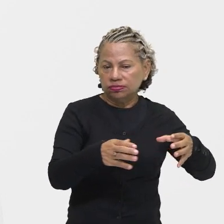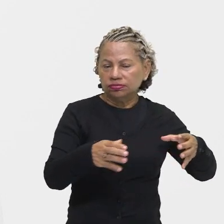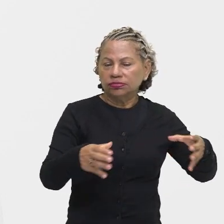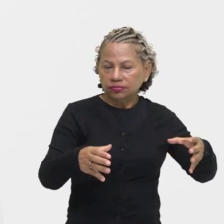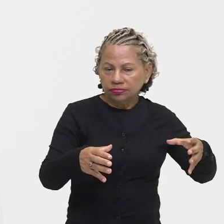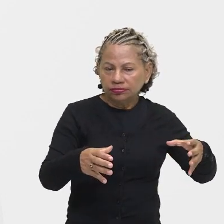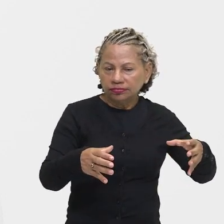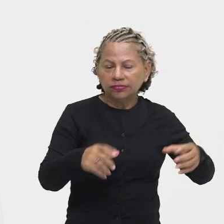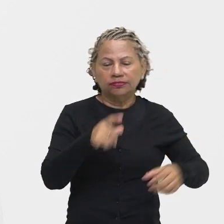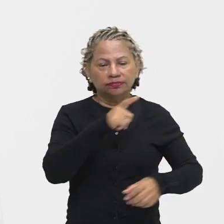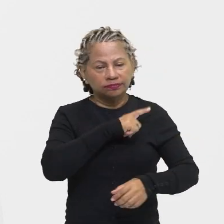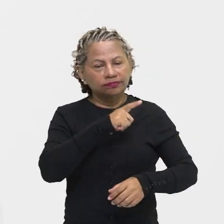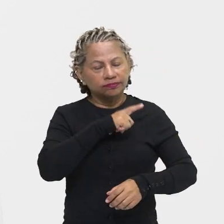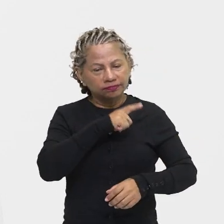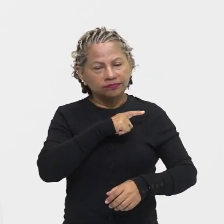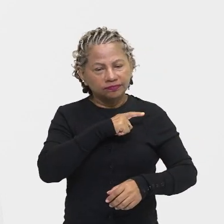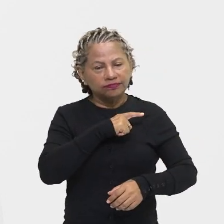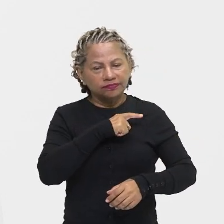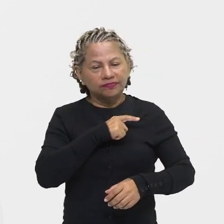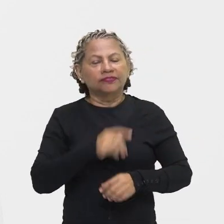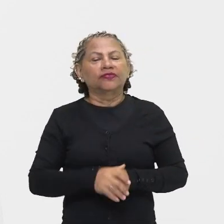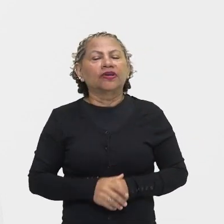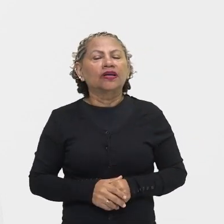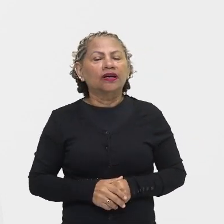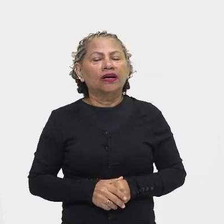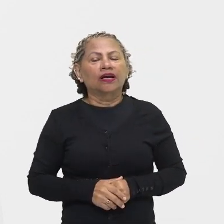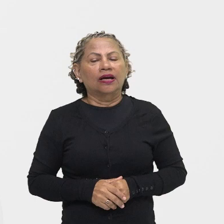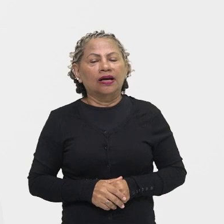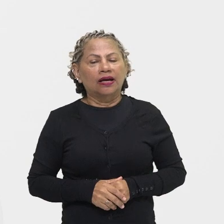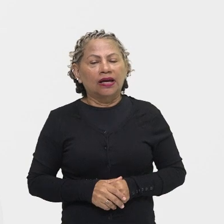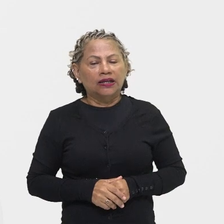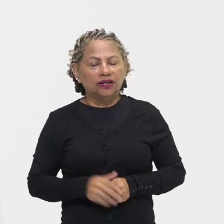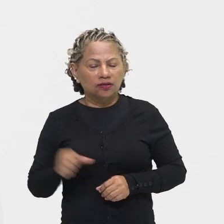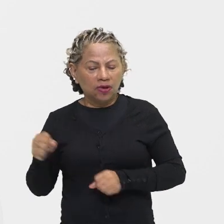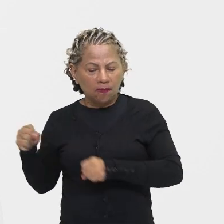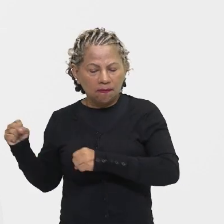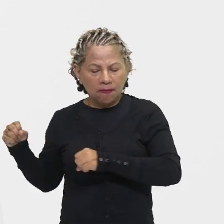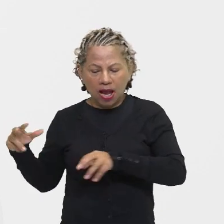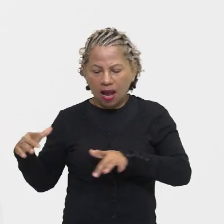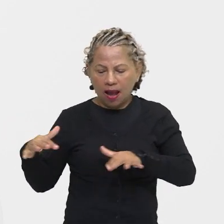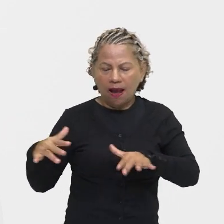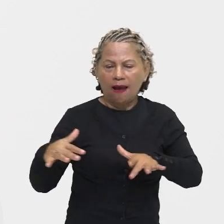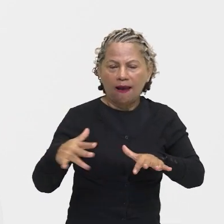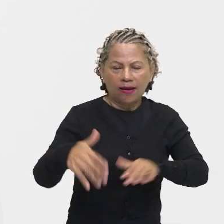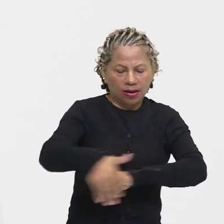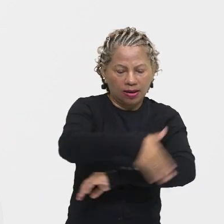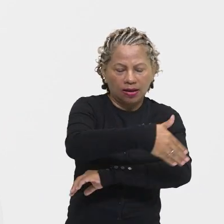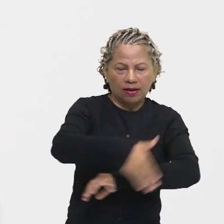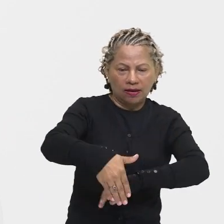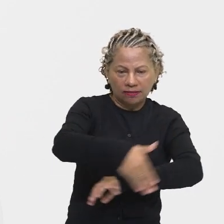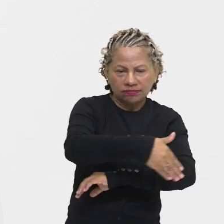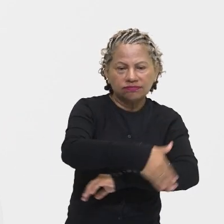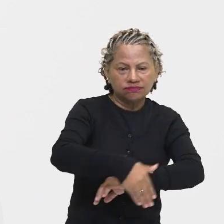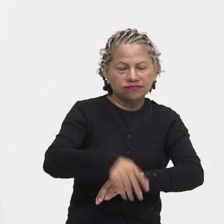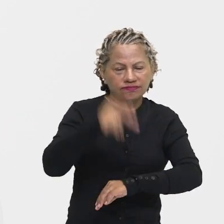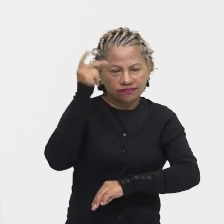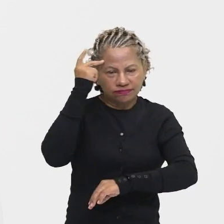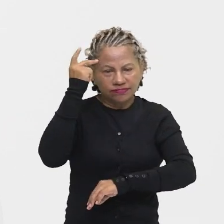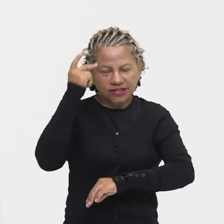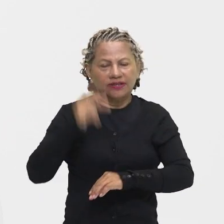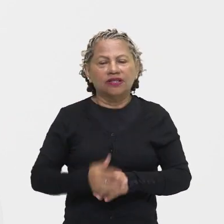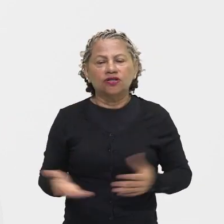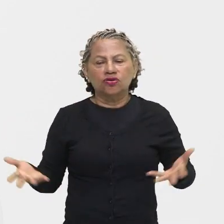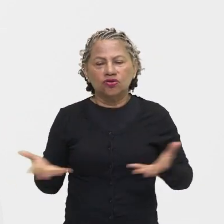vez mais pessoas ocupando a Avenida Paulista, principal ponto de protesto. Até hoje, a